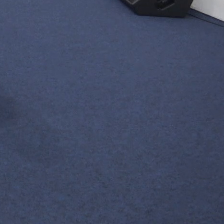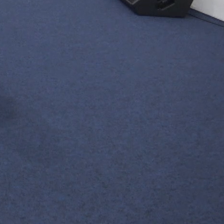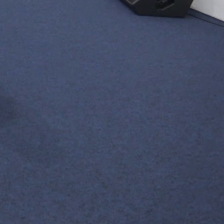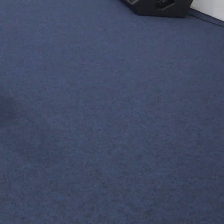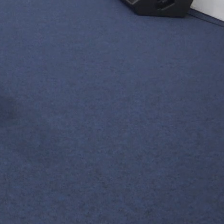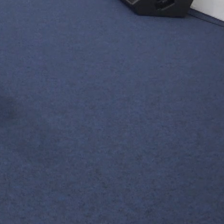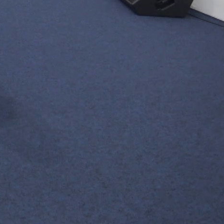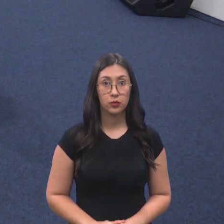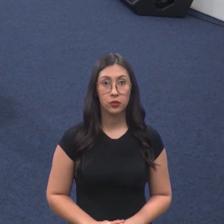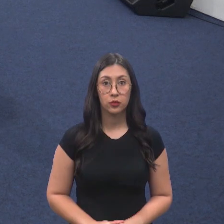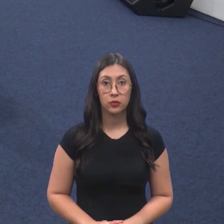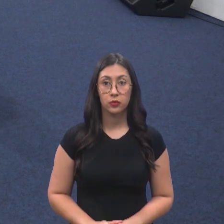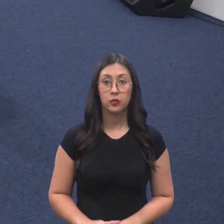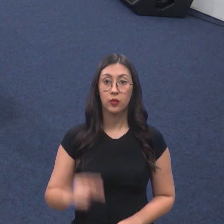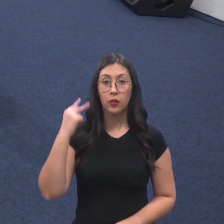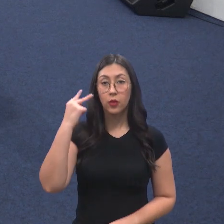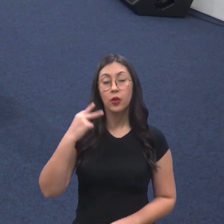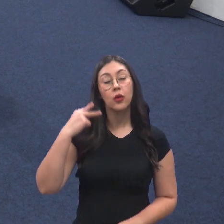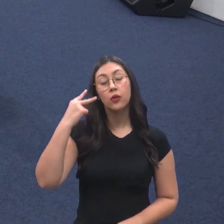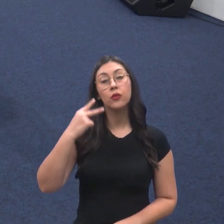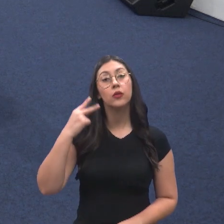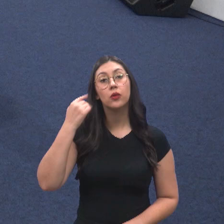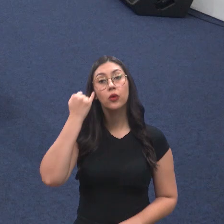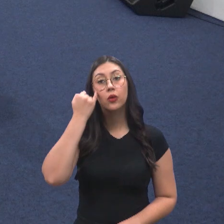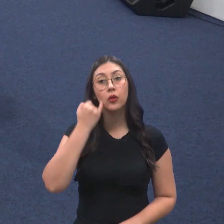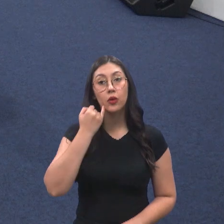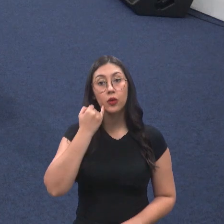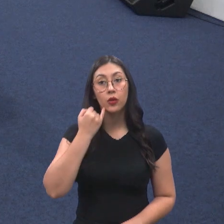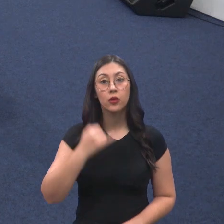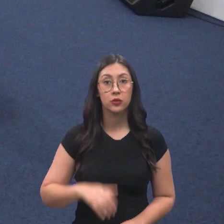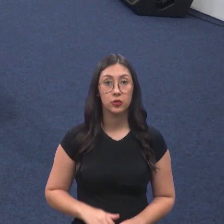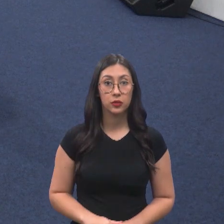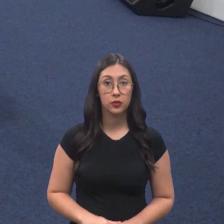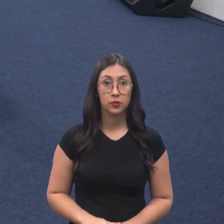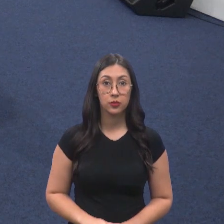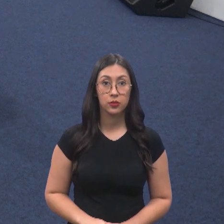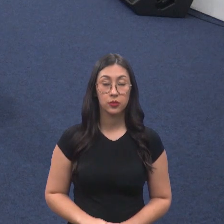Questão de ordem, vereador José Luiz.